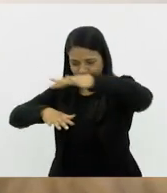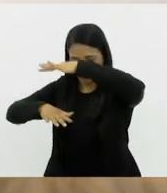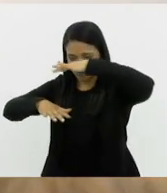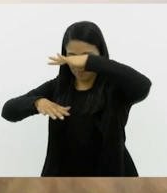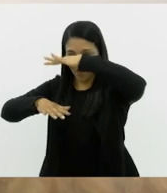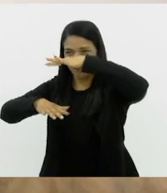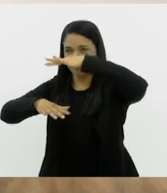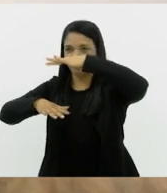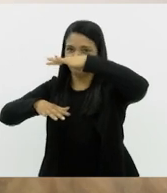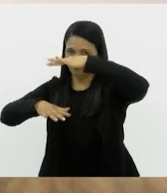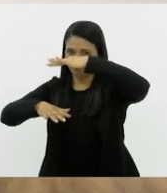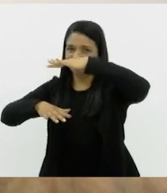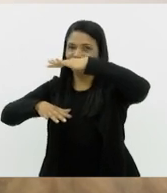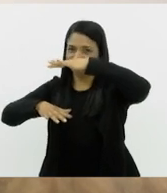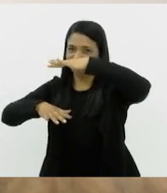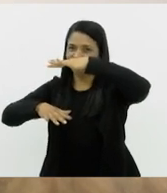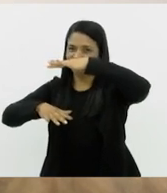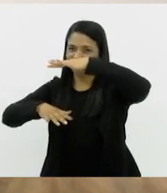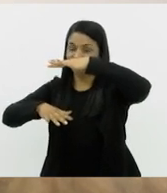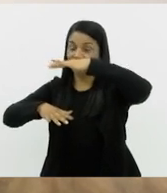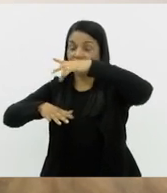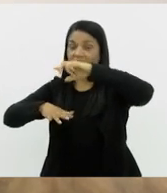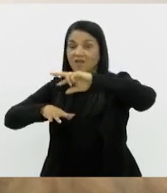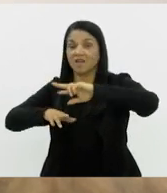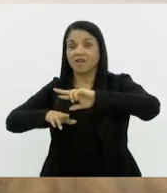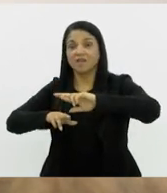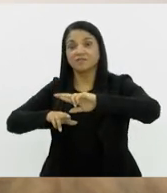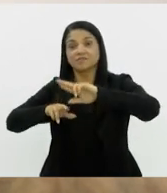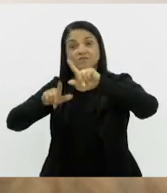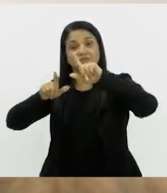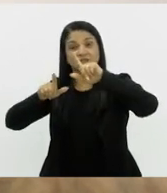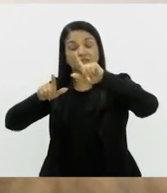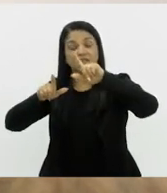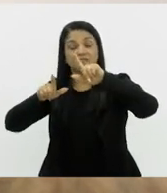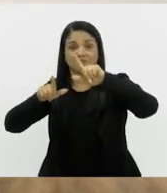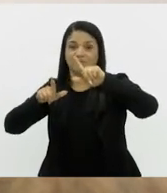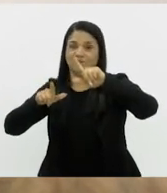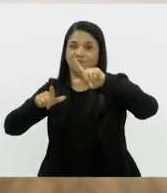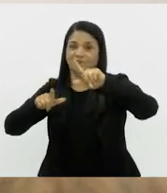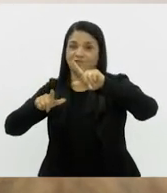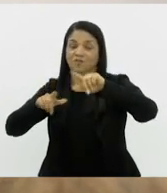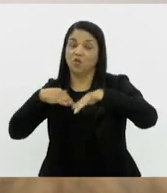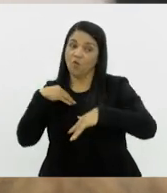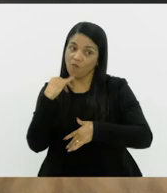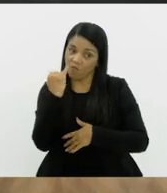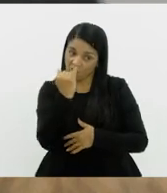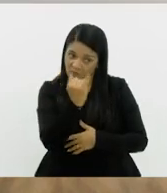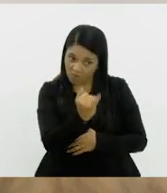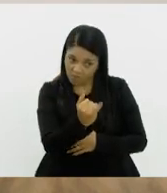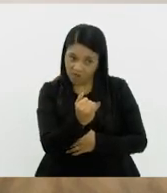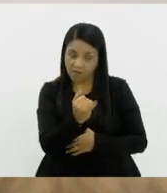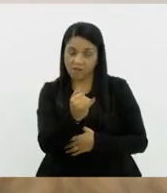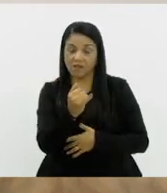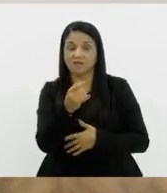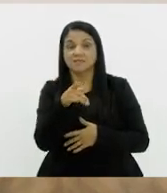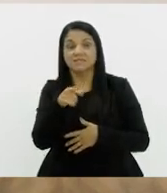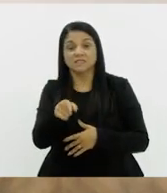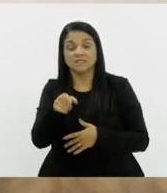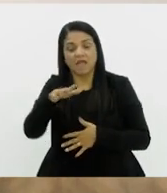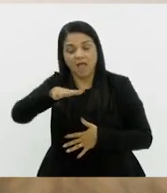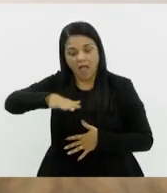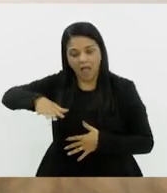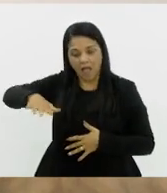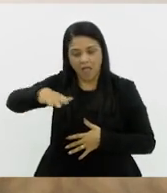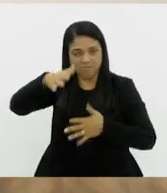causa aéreo, então, que a gente... Não, não é causa aéreo porque eu lhe falei. Não é causa aéreo porque eu lhe falei. Se fosse causa aéreo,